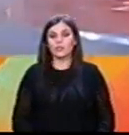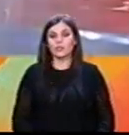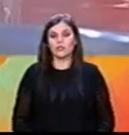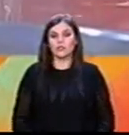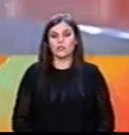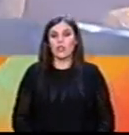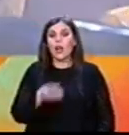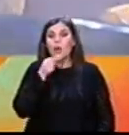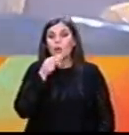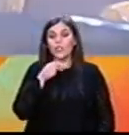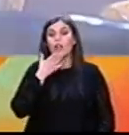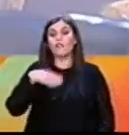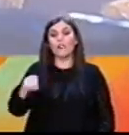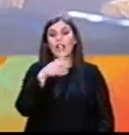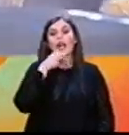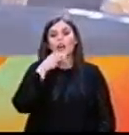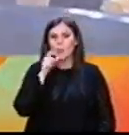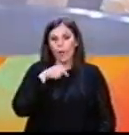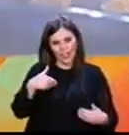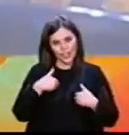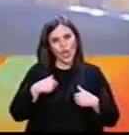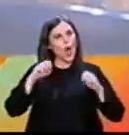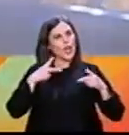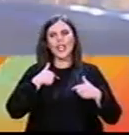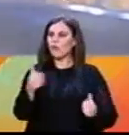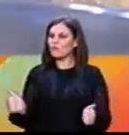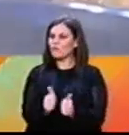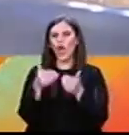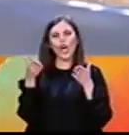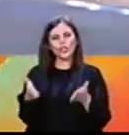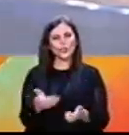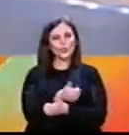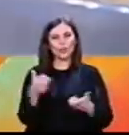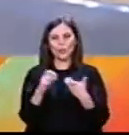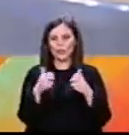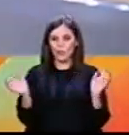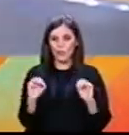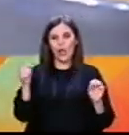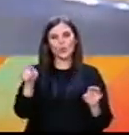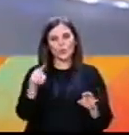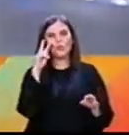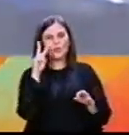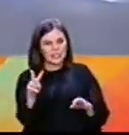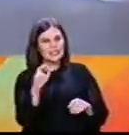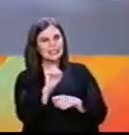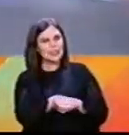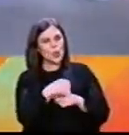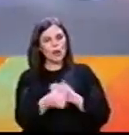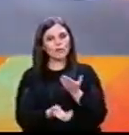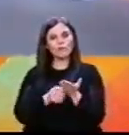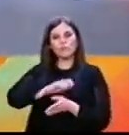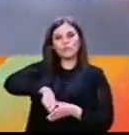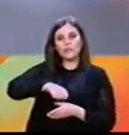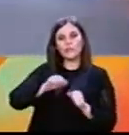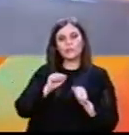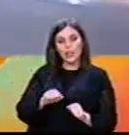ajuda da colher. Não te importas só de me passar eu isto? Não, meu amor, eu estou aqui como teu ajudante. Obrigada. Eu não sei se reparaste, Jorge, que nos ingredientes para